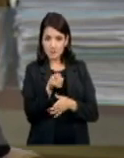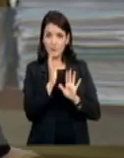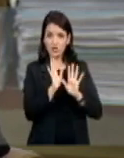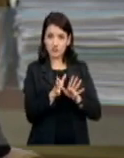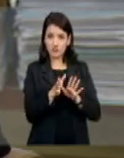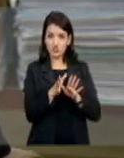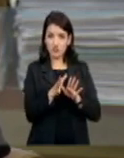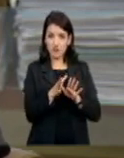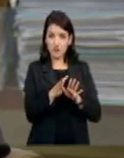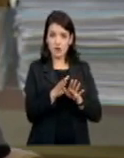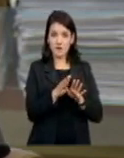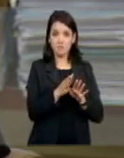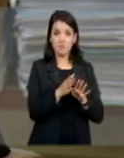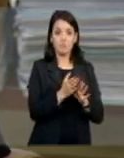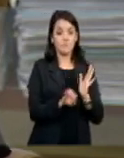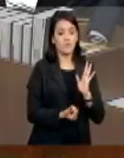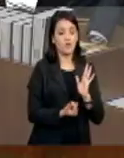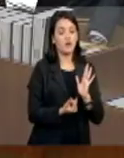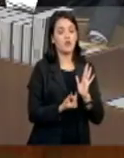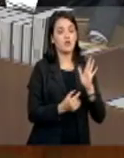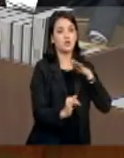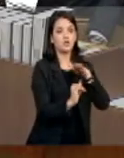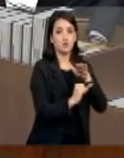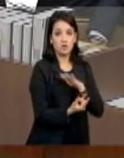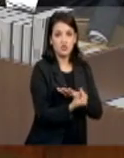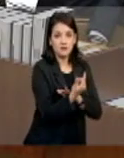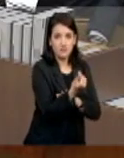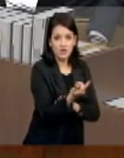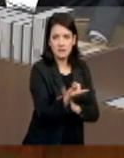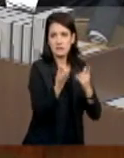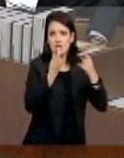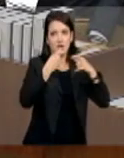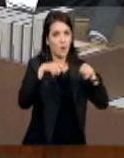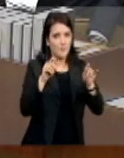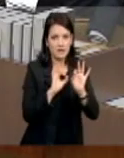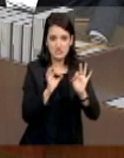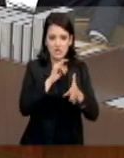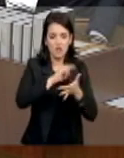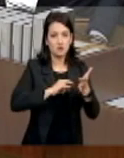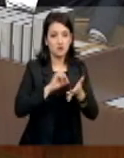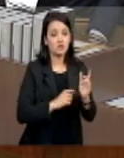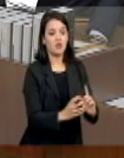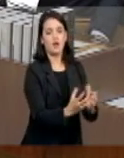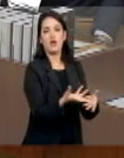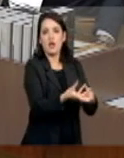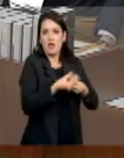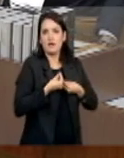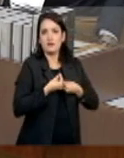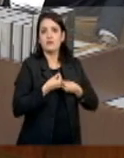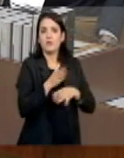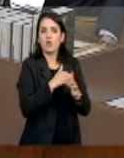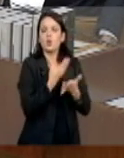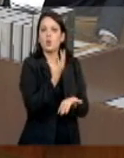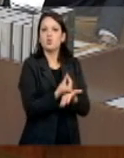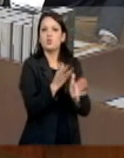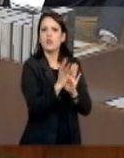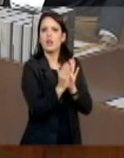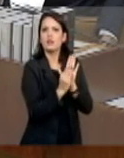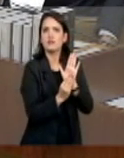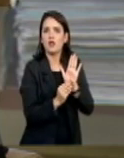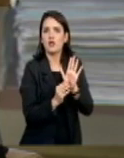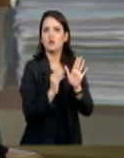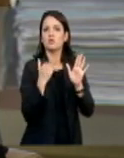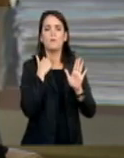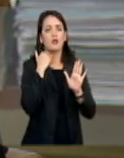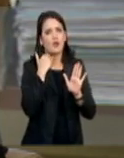das instituições financeiras e sem prévia autorização judicial os dados bancários de contribuintes é